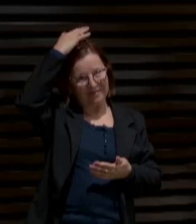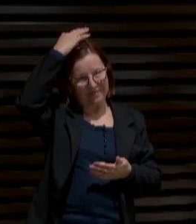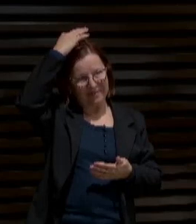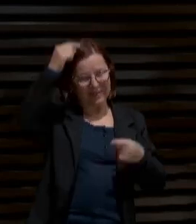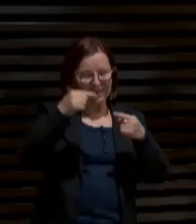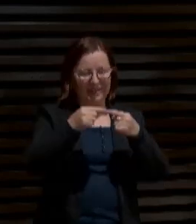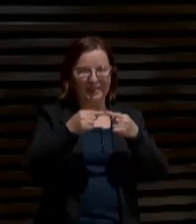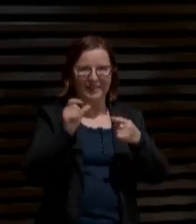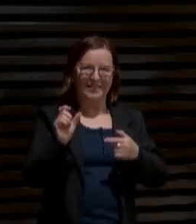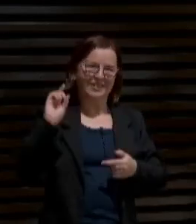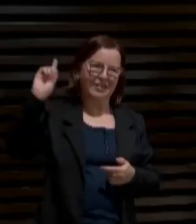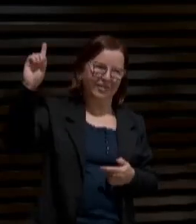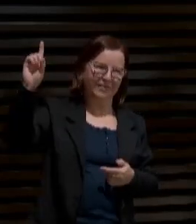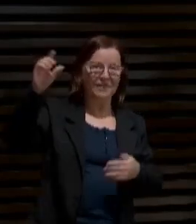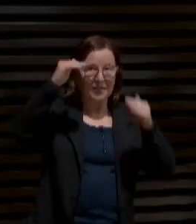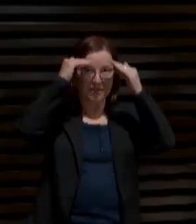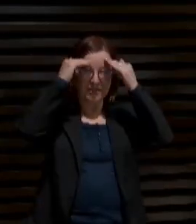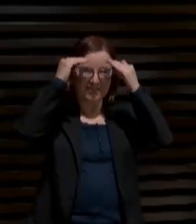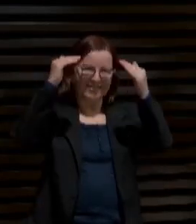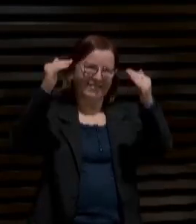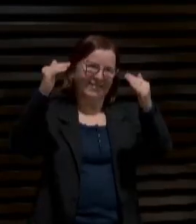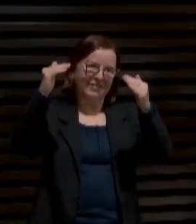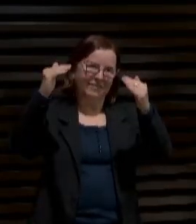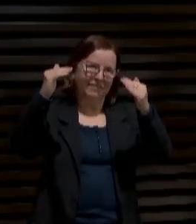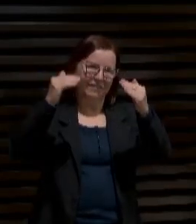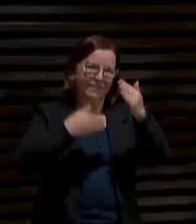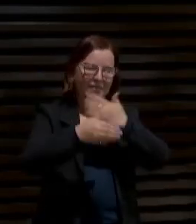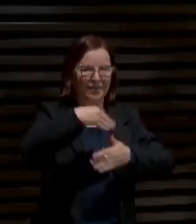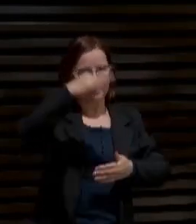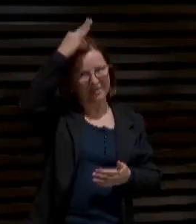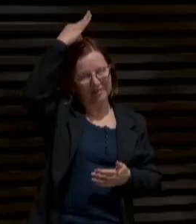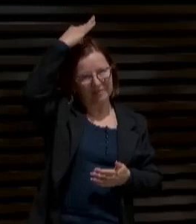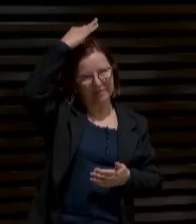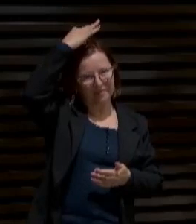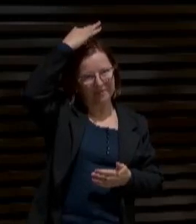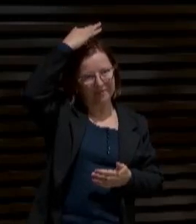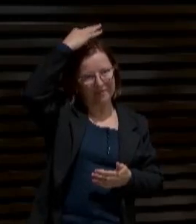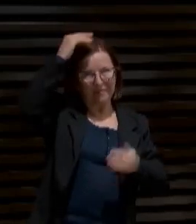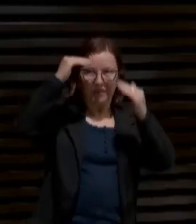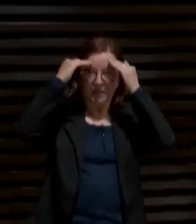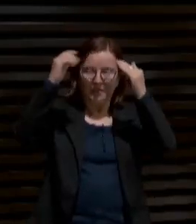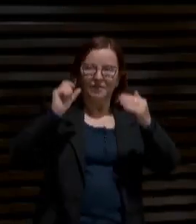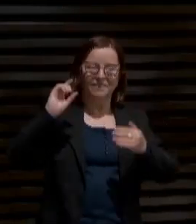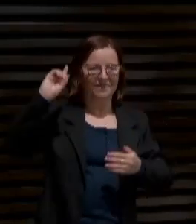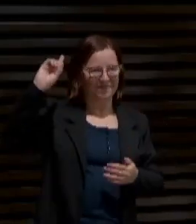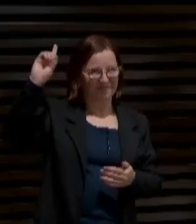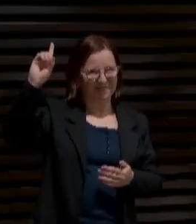Deus obediência por meio do Espírito a palavra de Deus